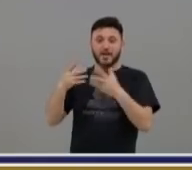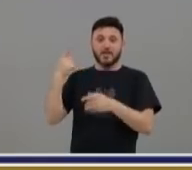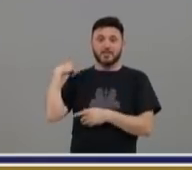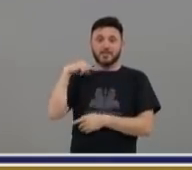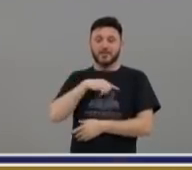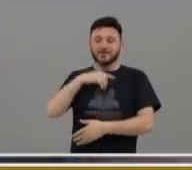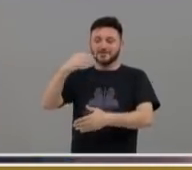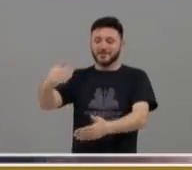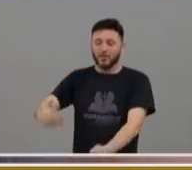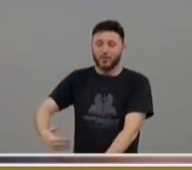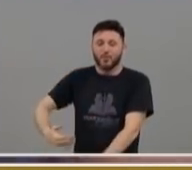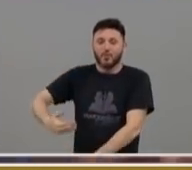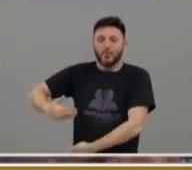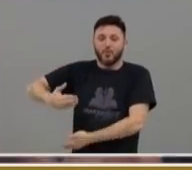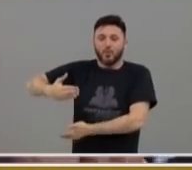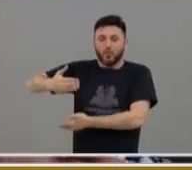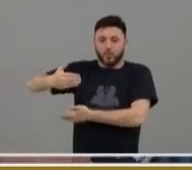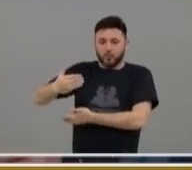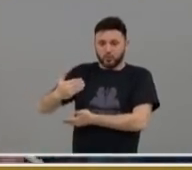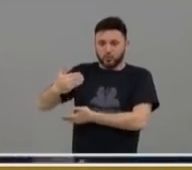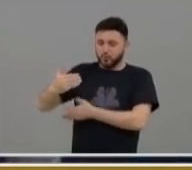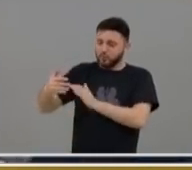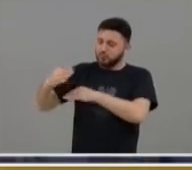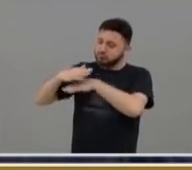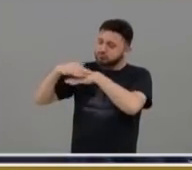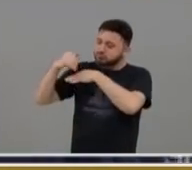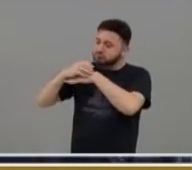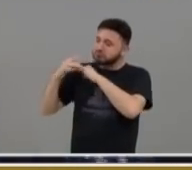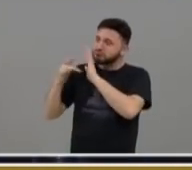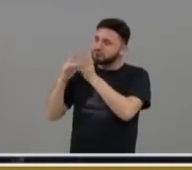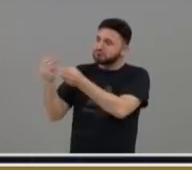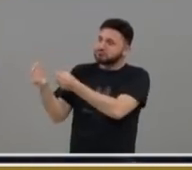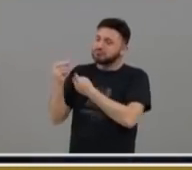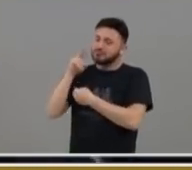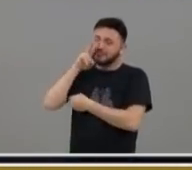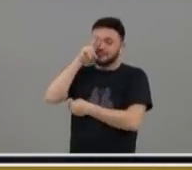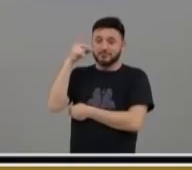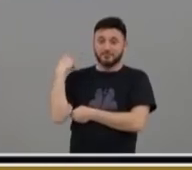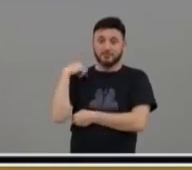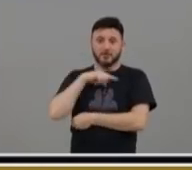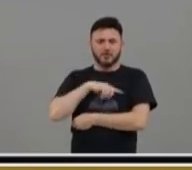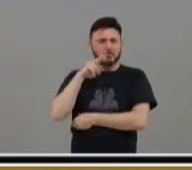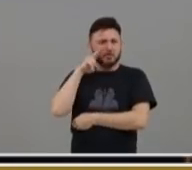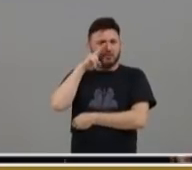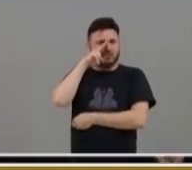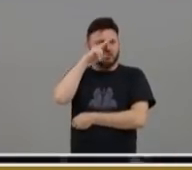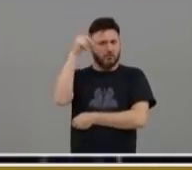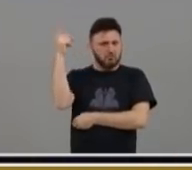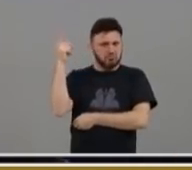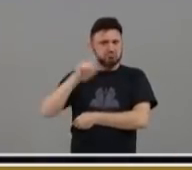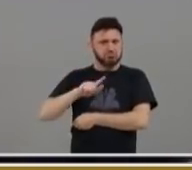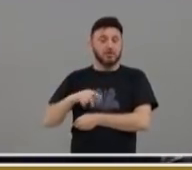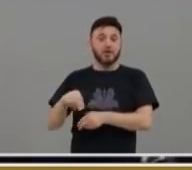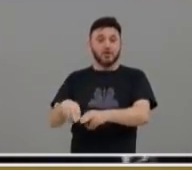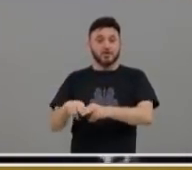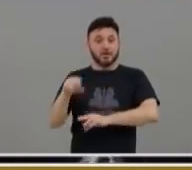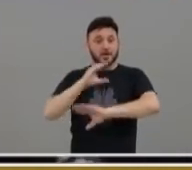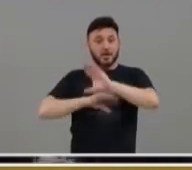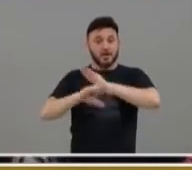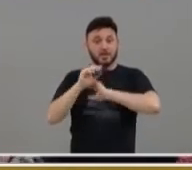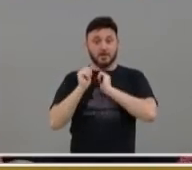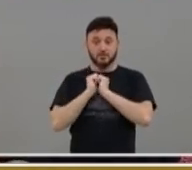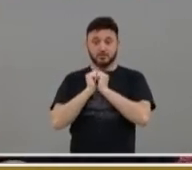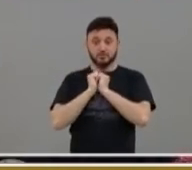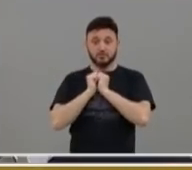no colo. O Senhor quer te dar essa força para que você possa sair daqui fortalecido. Por isso vamos cantar juntos